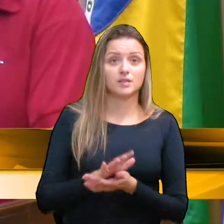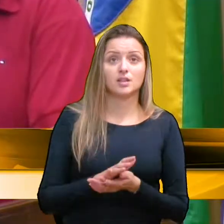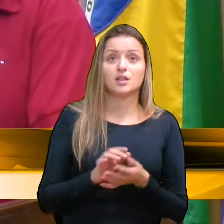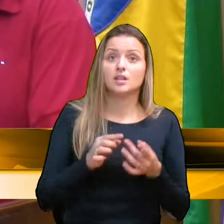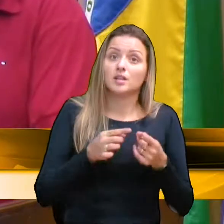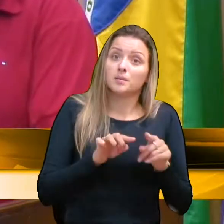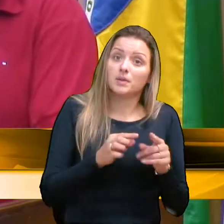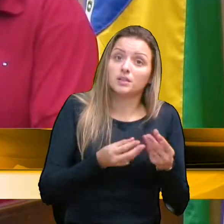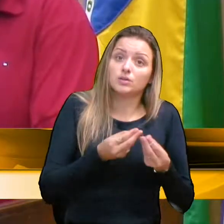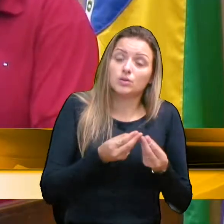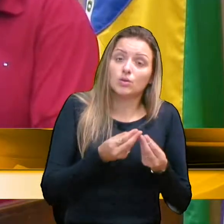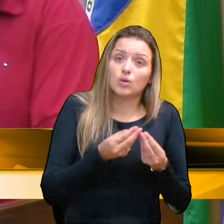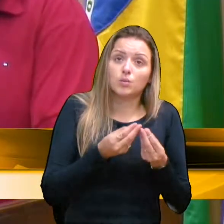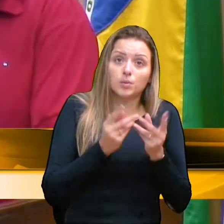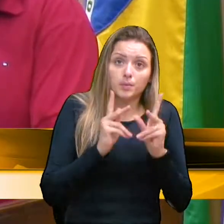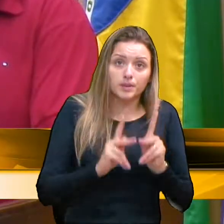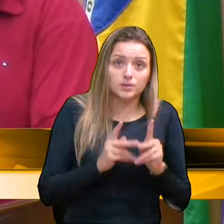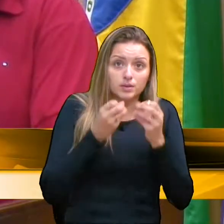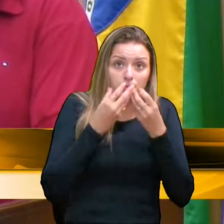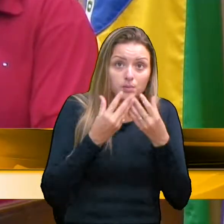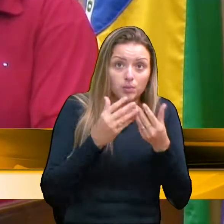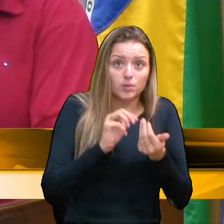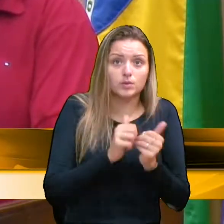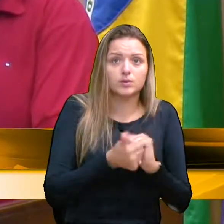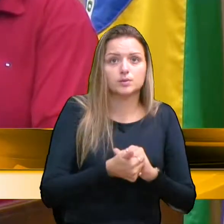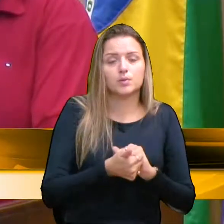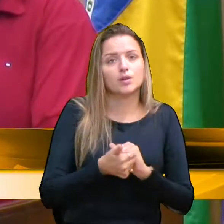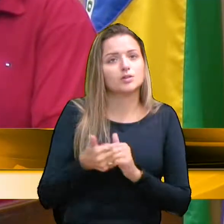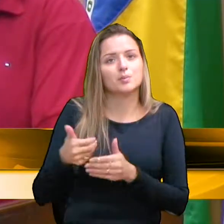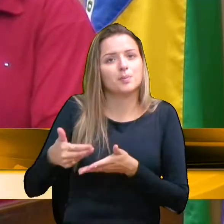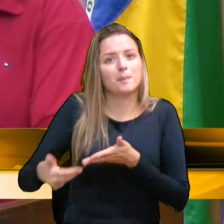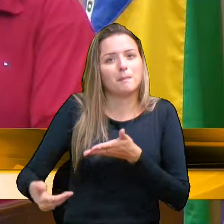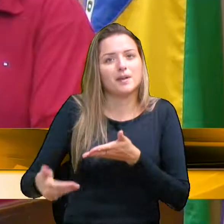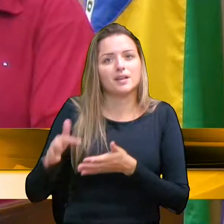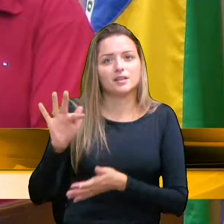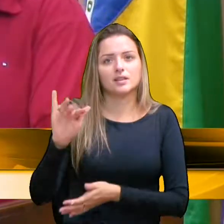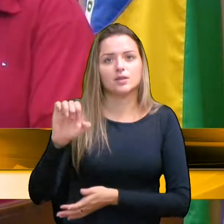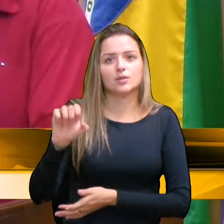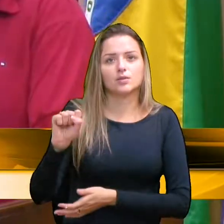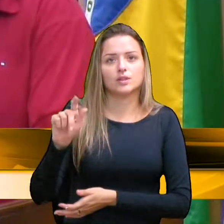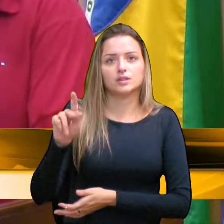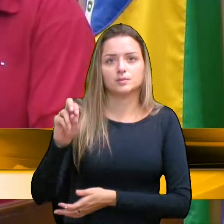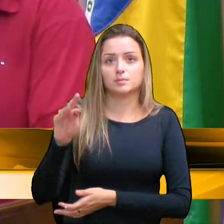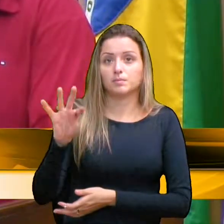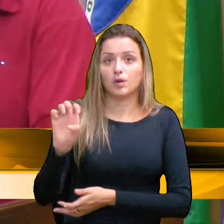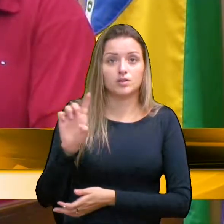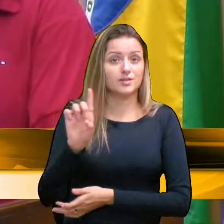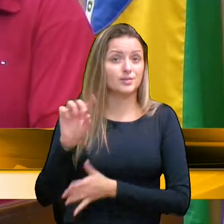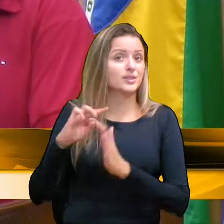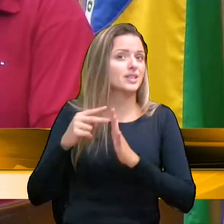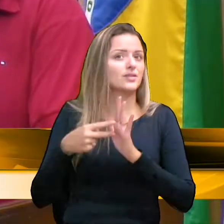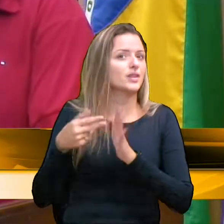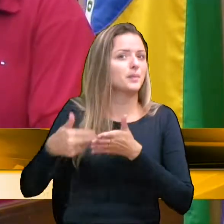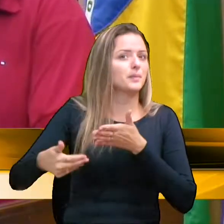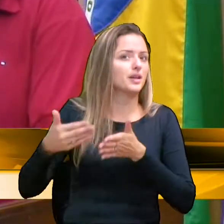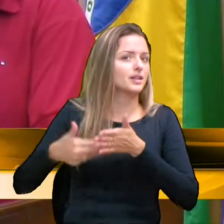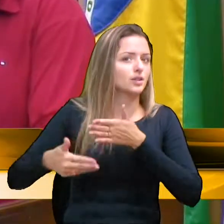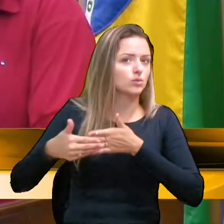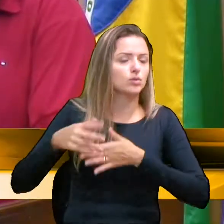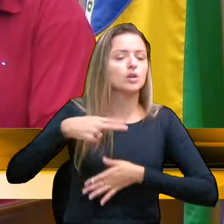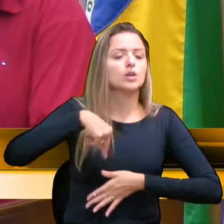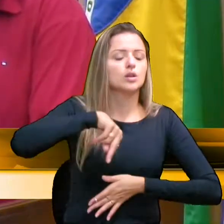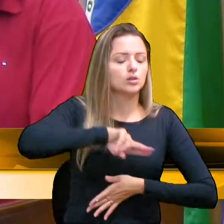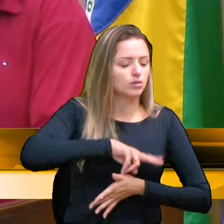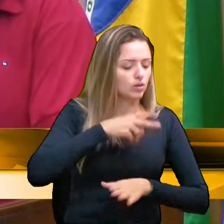bons esportistas, a gente sabe que perder um jogo não significa perder a competição. E a gente continua